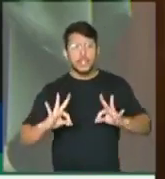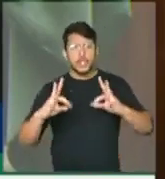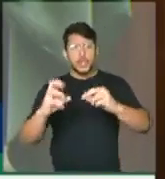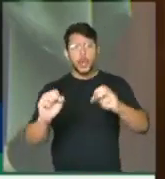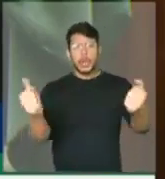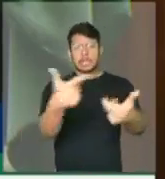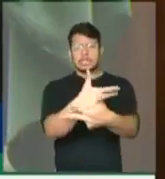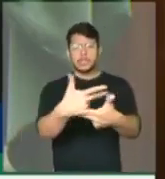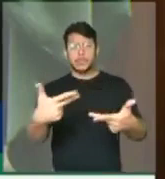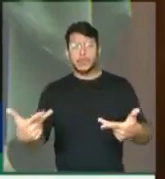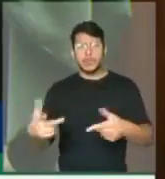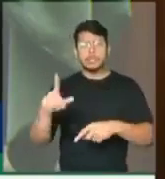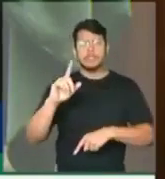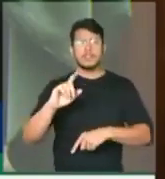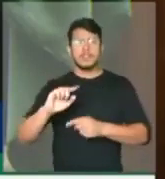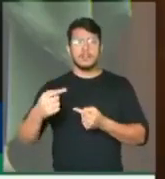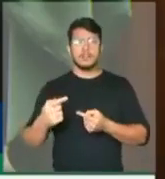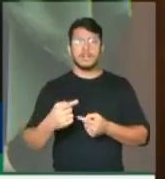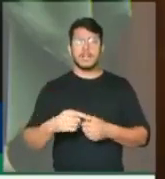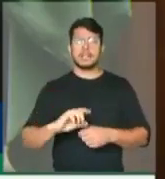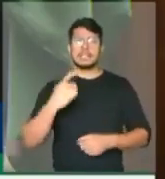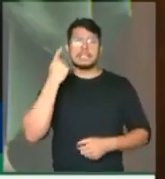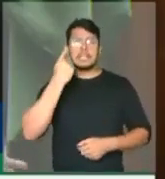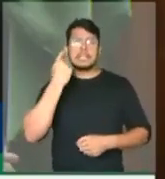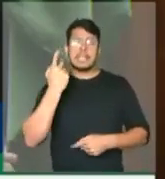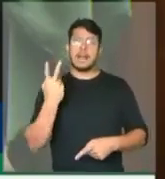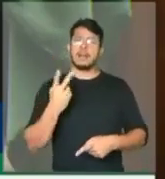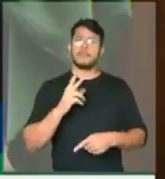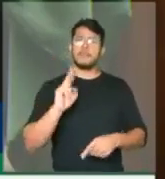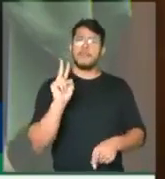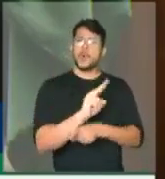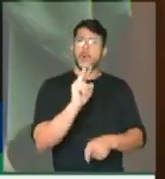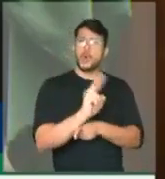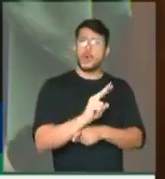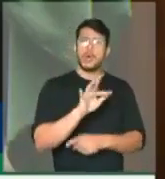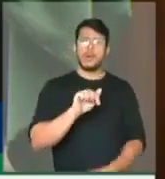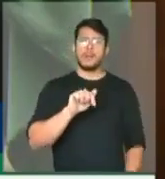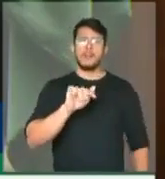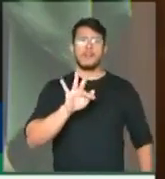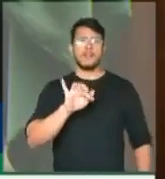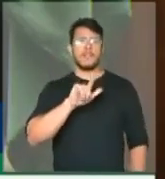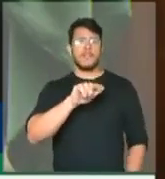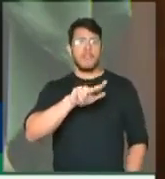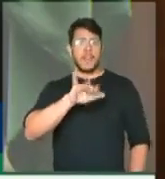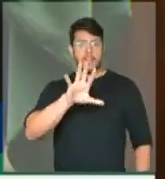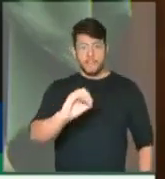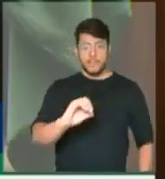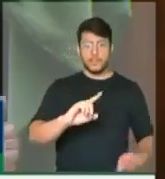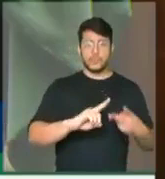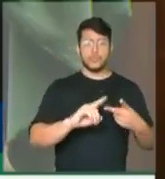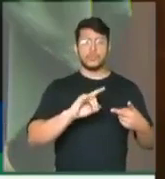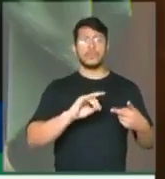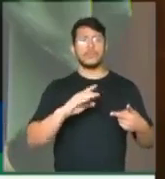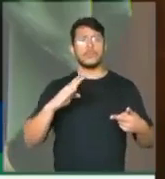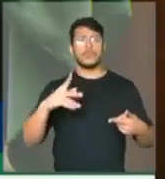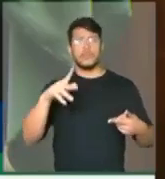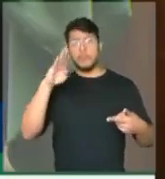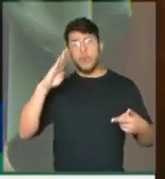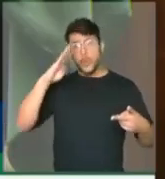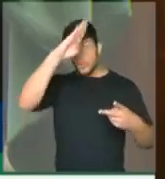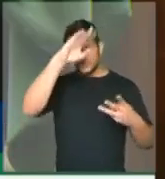República para poder fazer a defesa de Flávio Bolsonaro, Jair Bolsonaro e